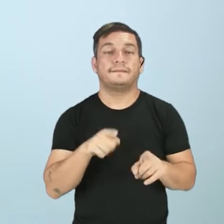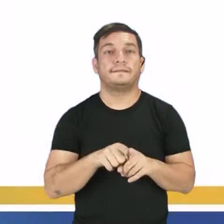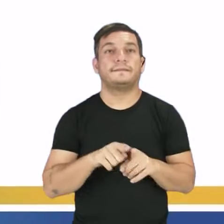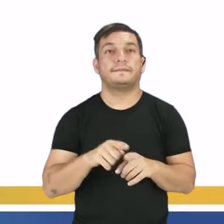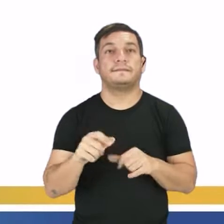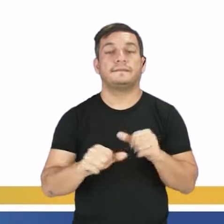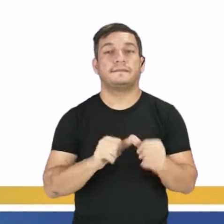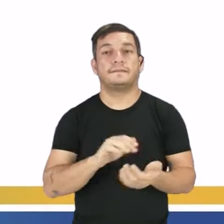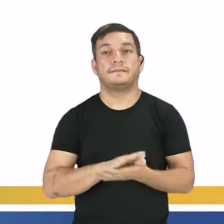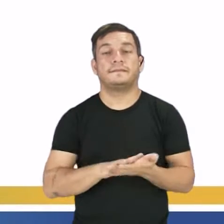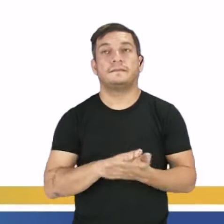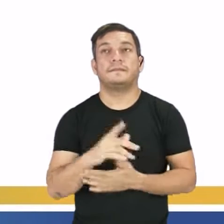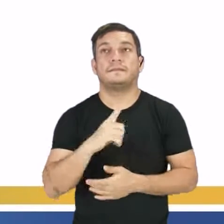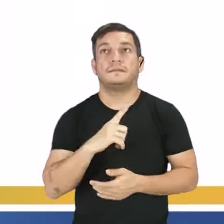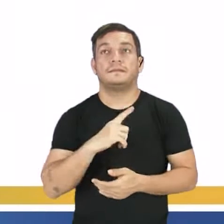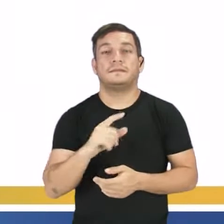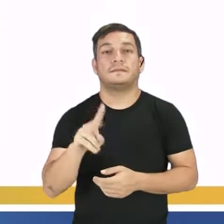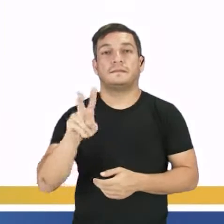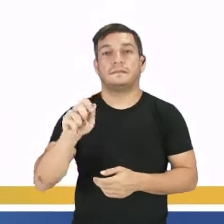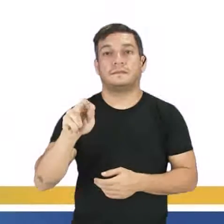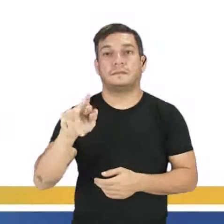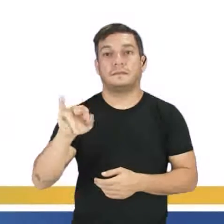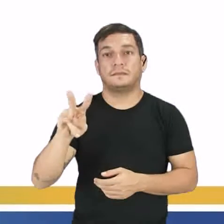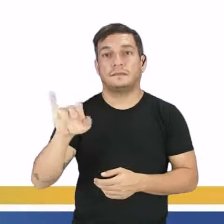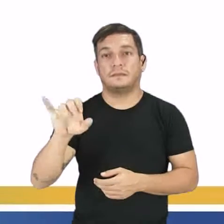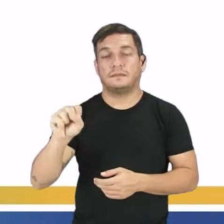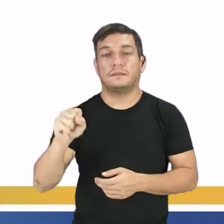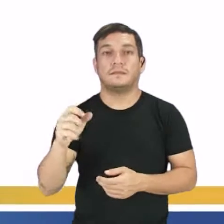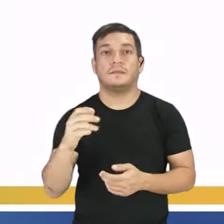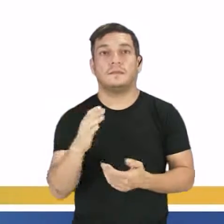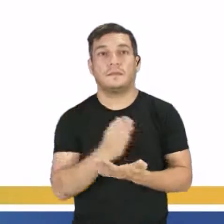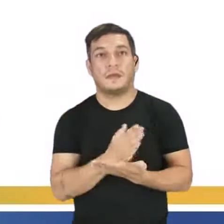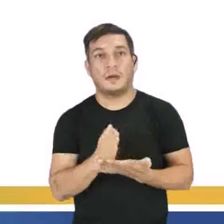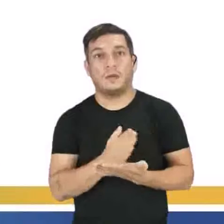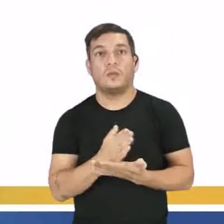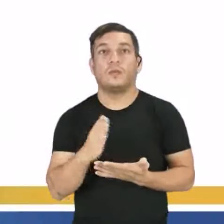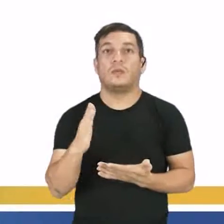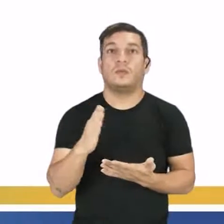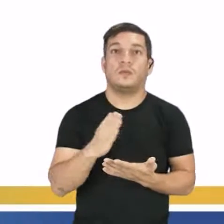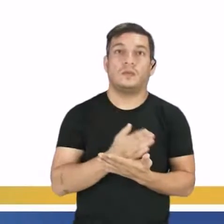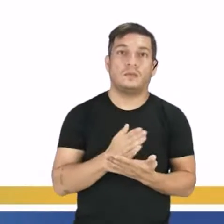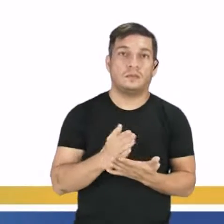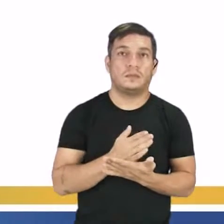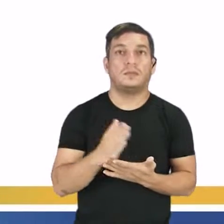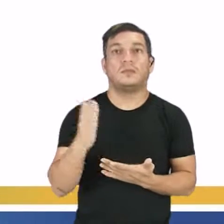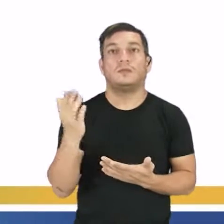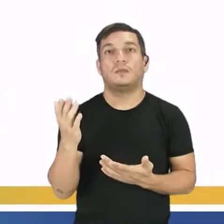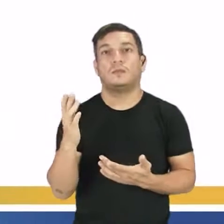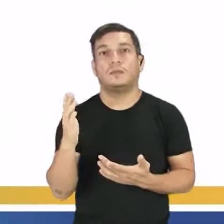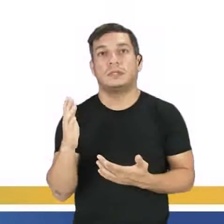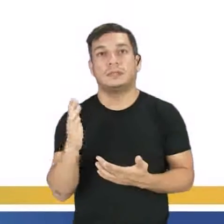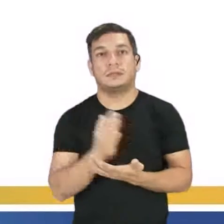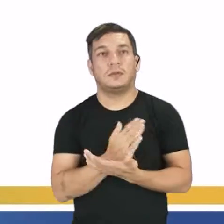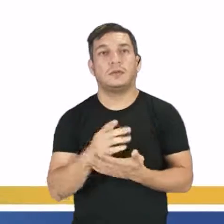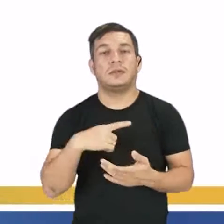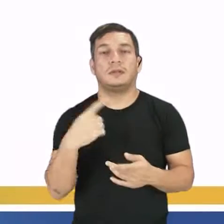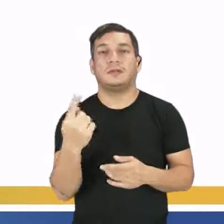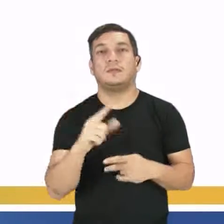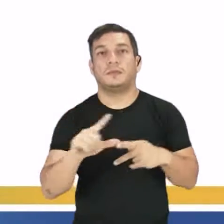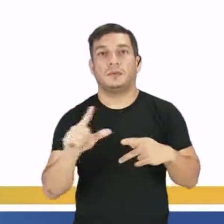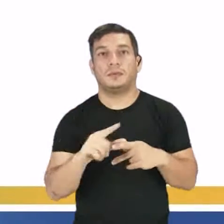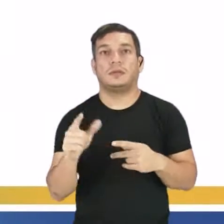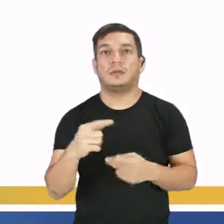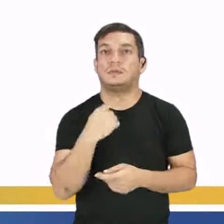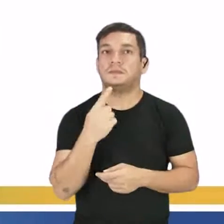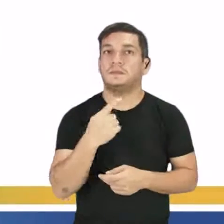modificam. Nós temos aí os variáveis, algum, alguma, alguns, algumas, nenhum,